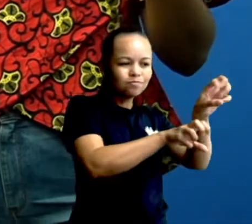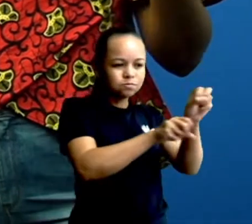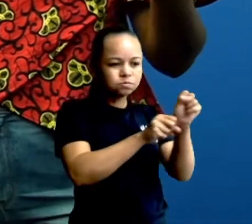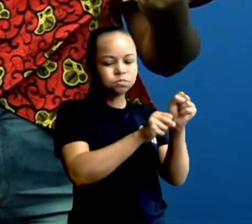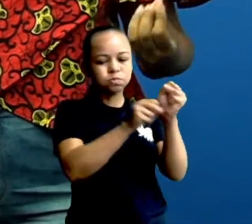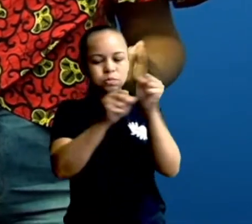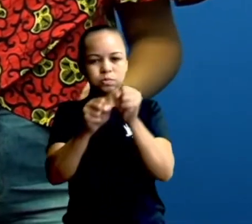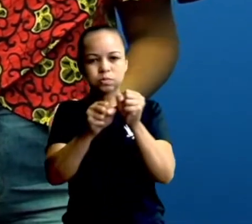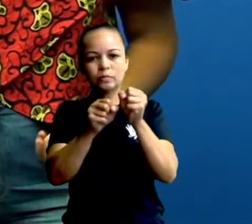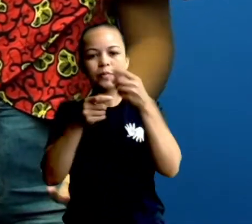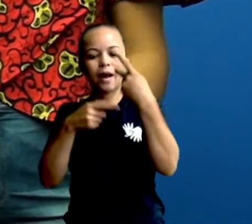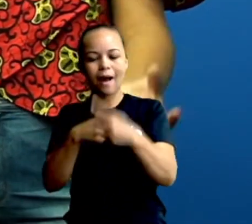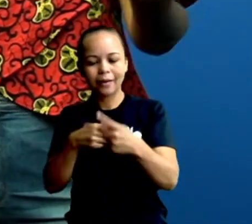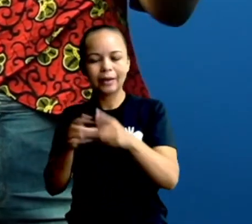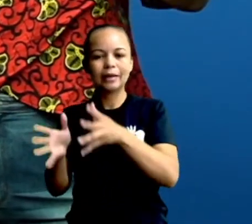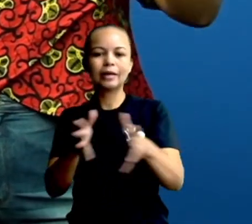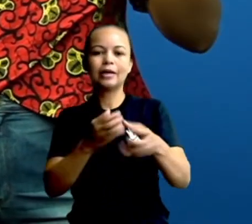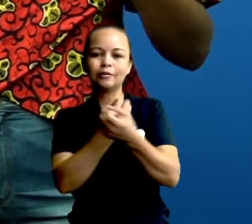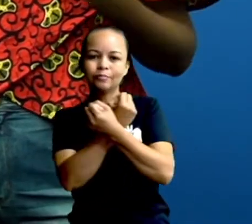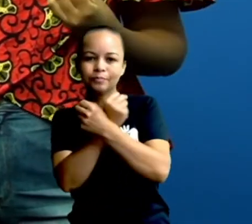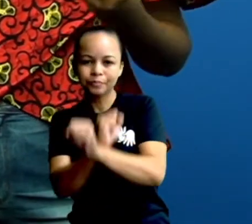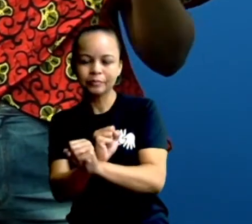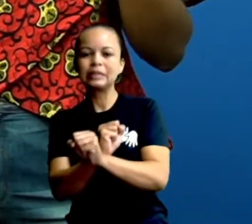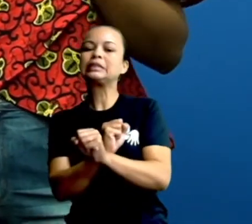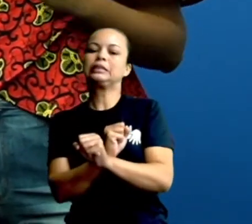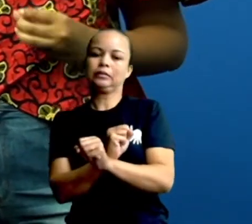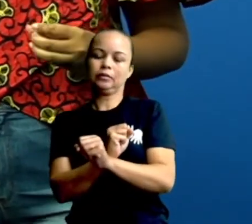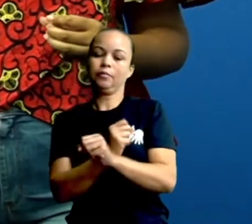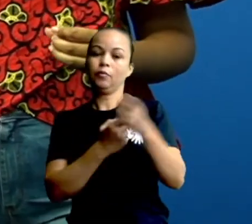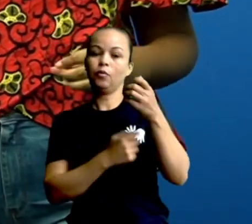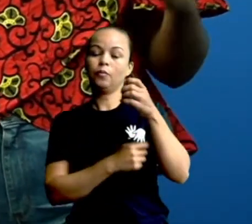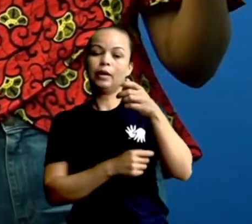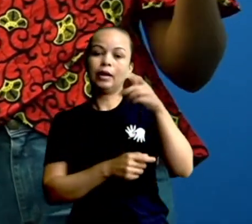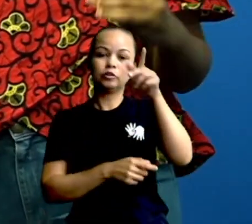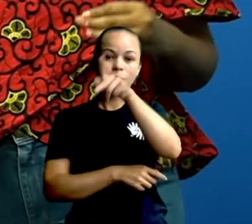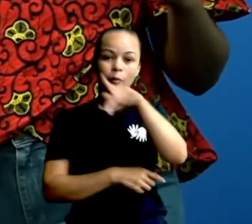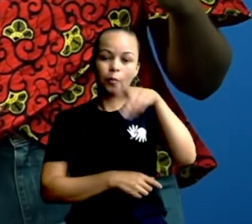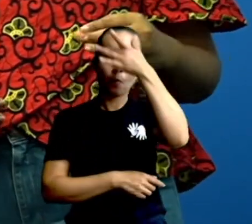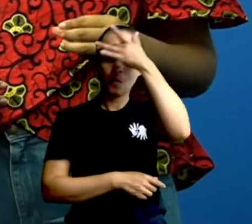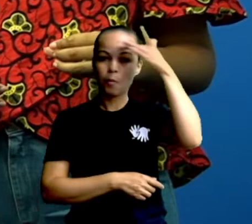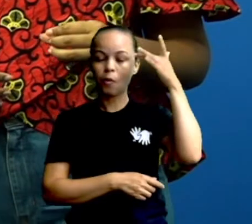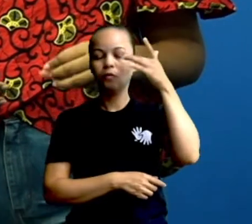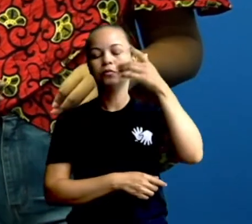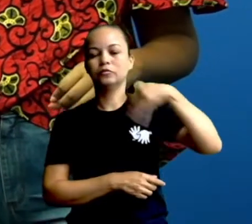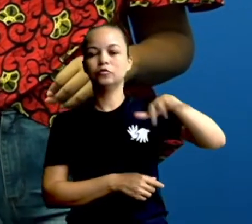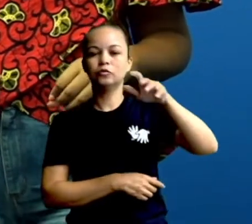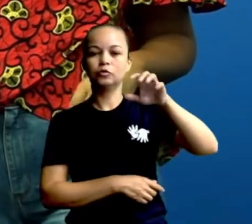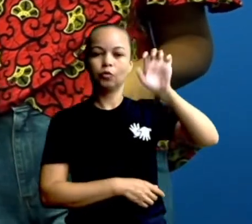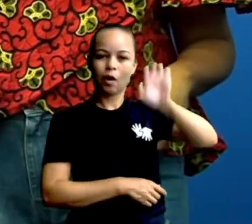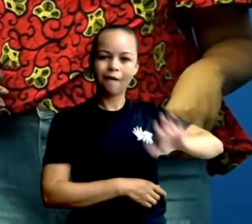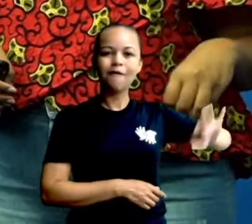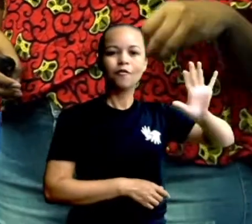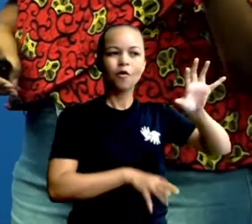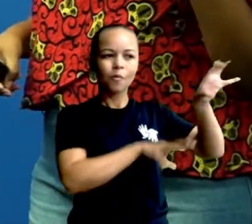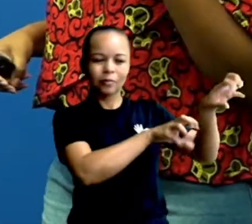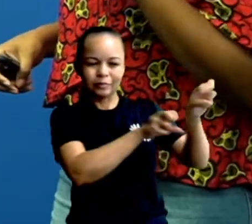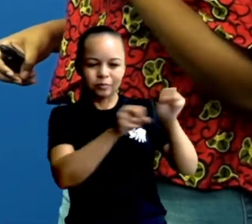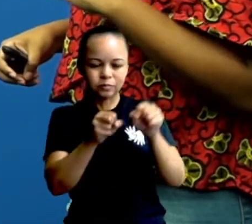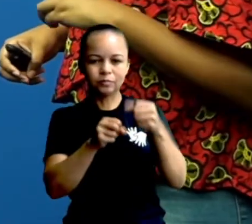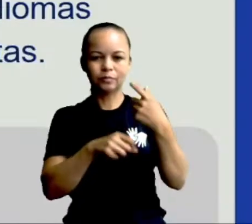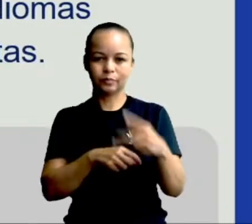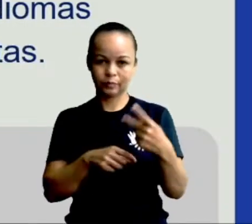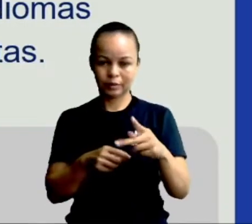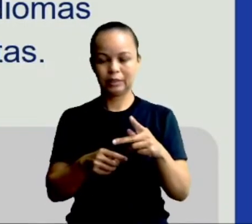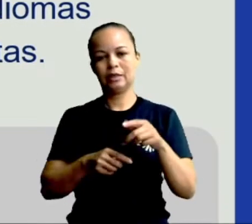que foram os europeus, né, trazidos à força para trabalhar no Brasil na condição de escravizados, certo? Então,